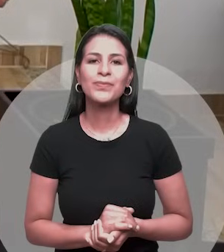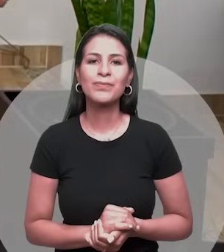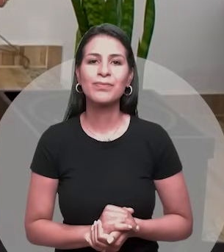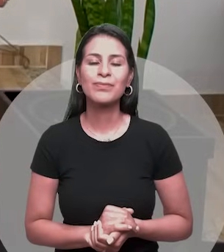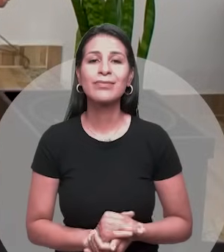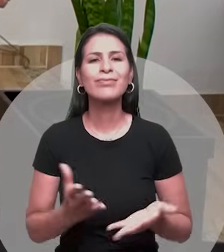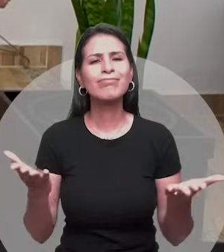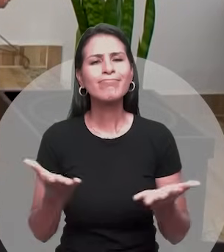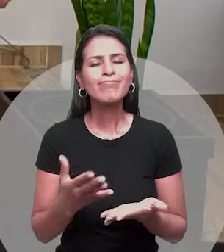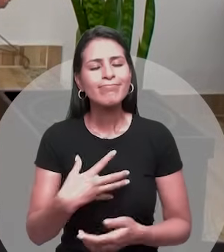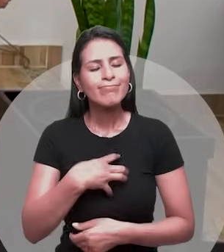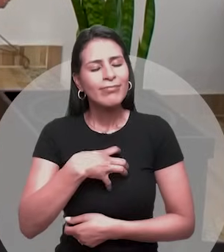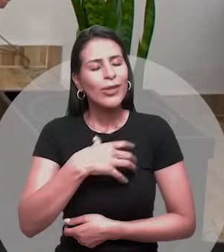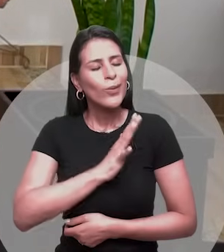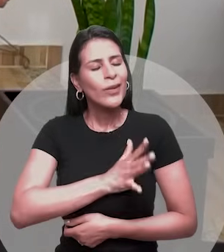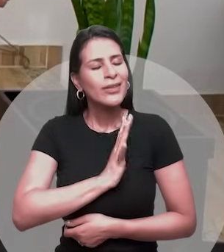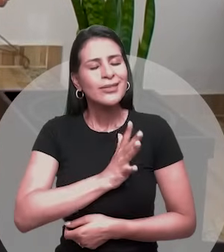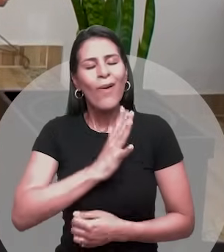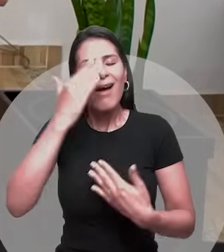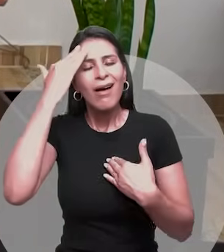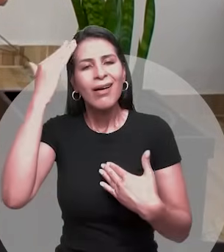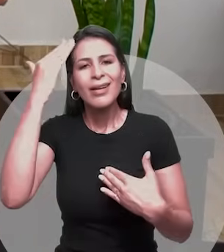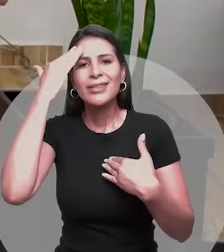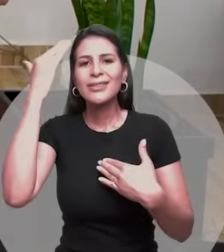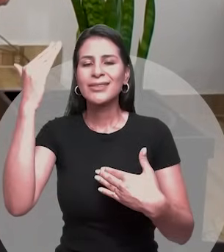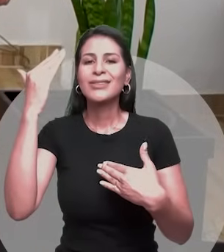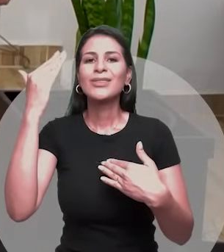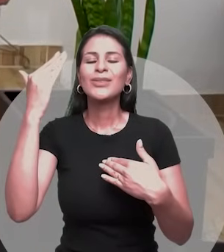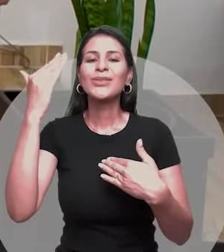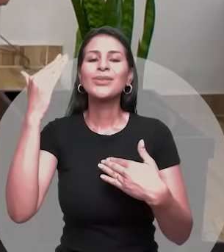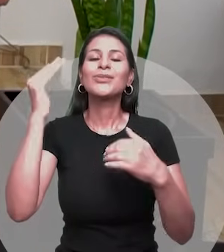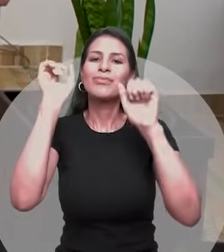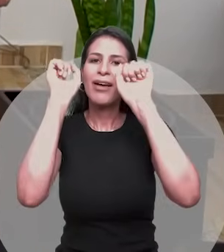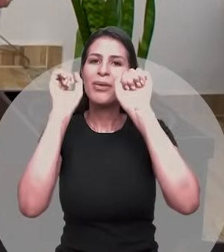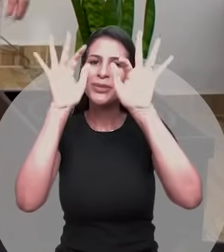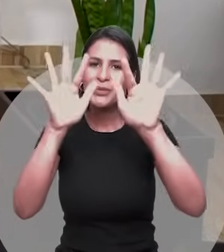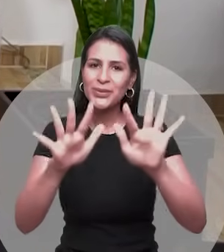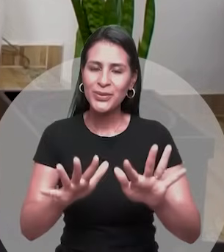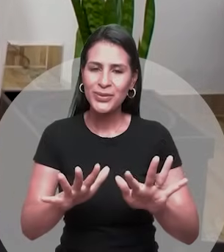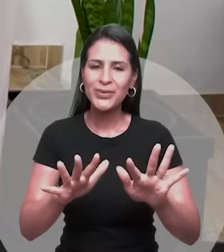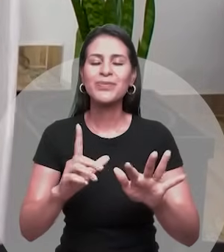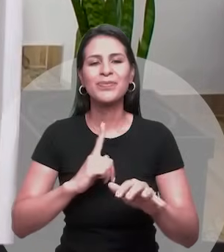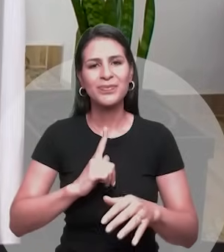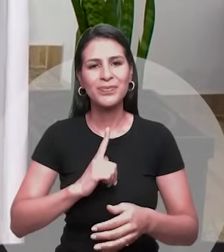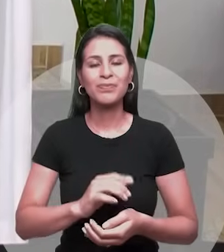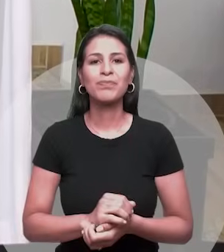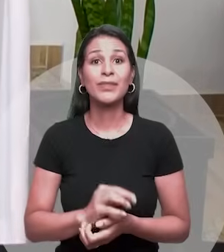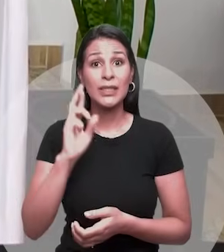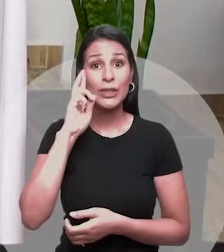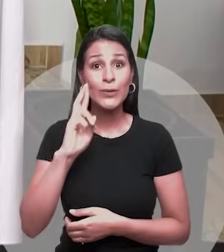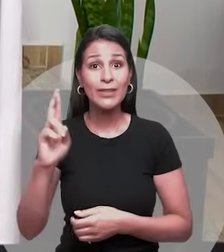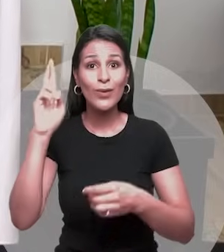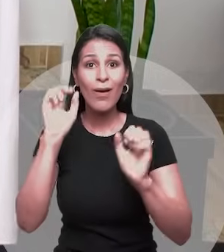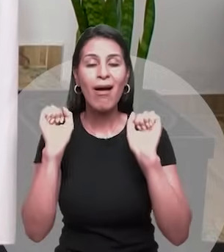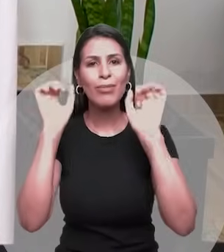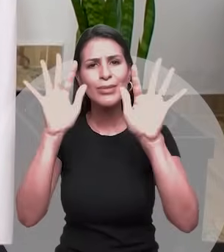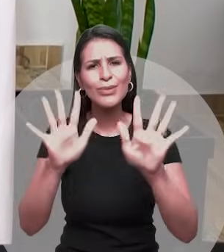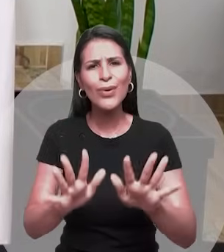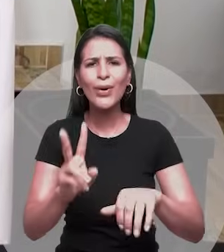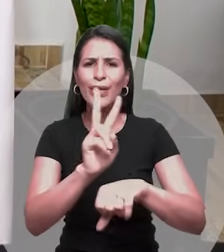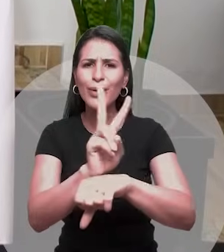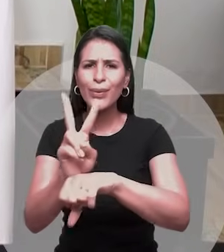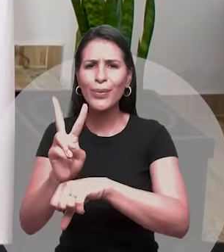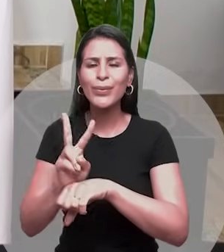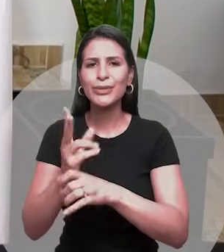Com corações agradecidos, recebamos a bênção do nosso Senhor. Que o Senhor te abençoe e te